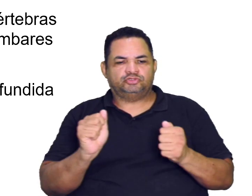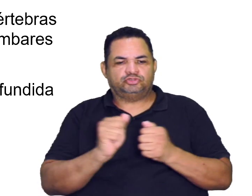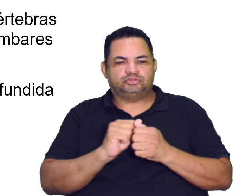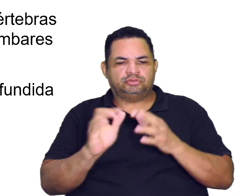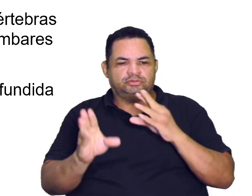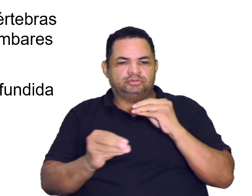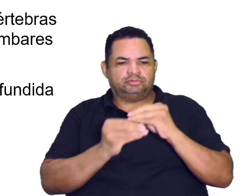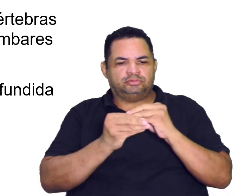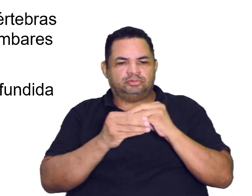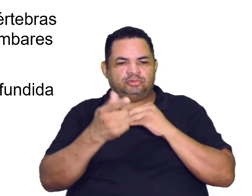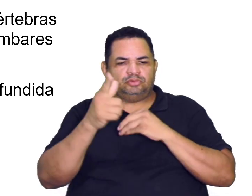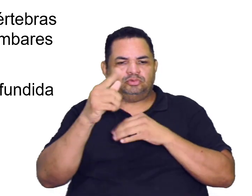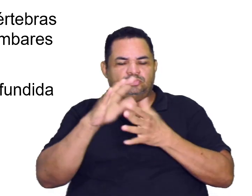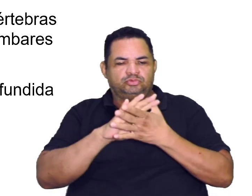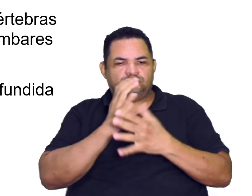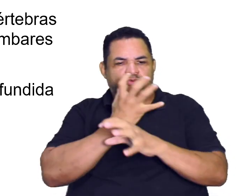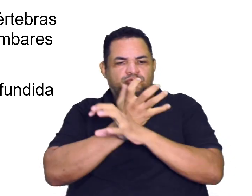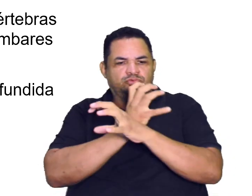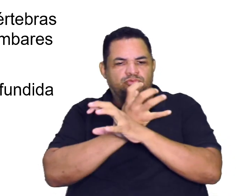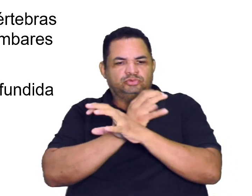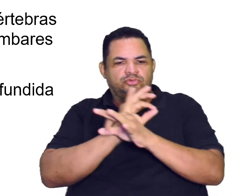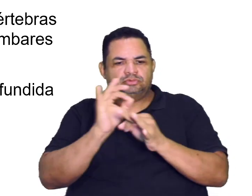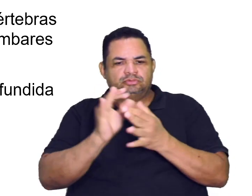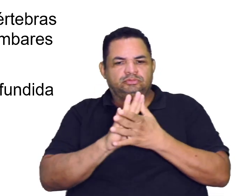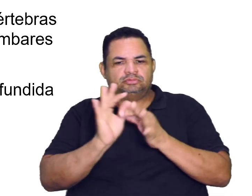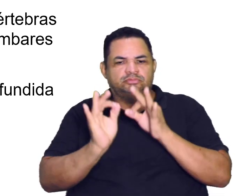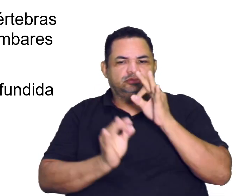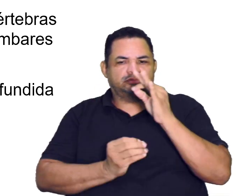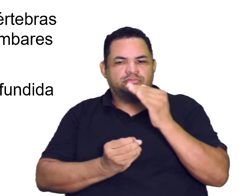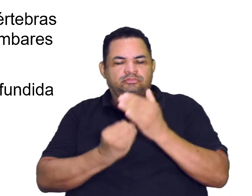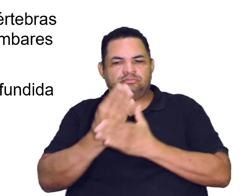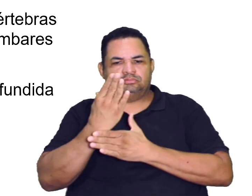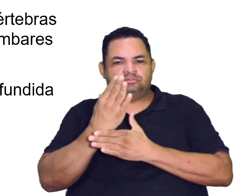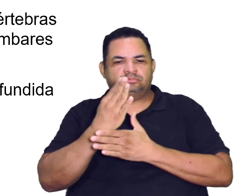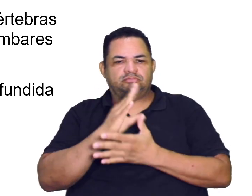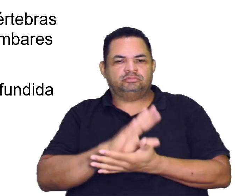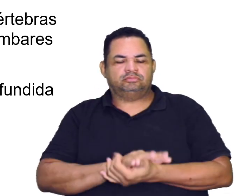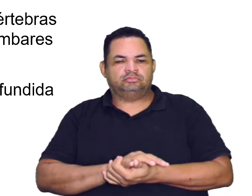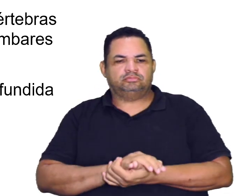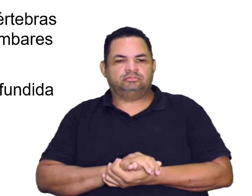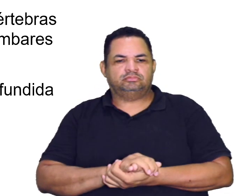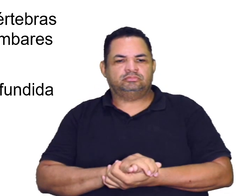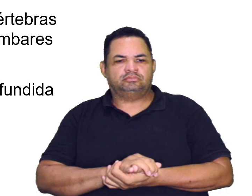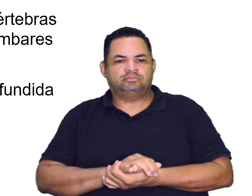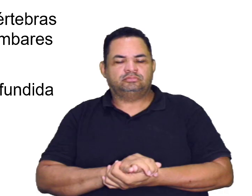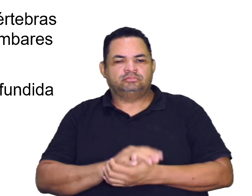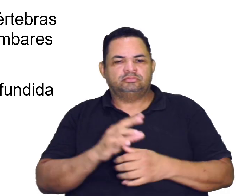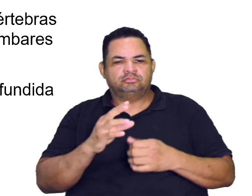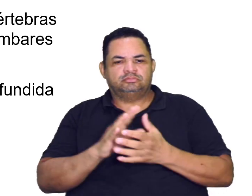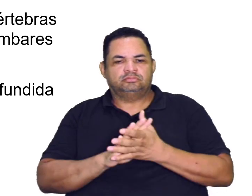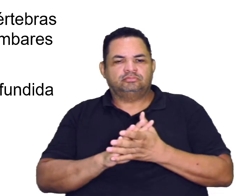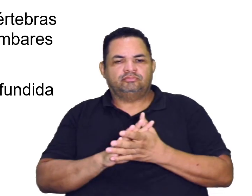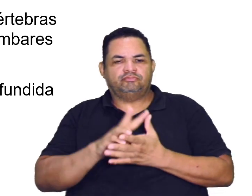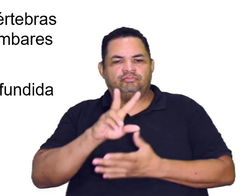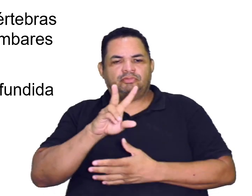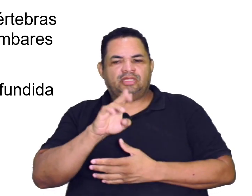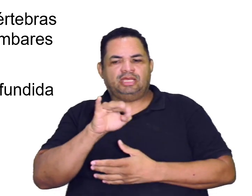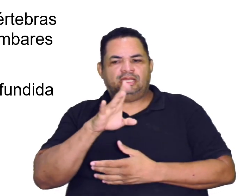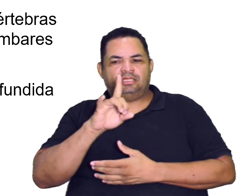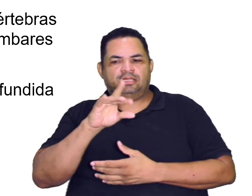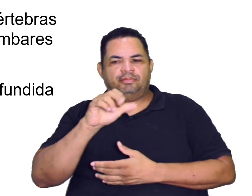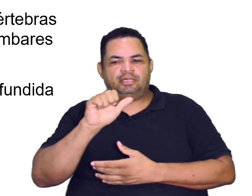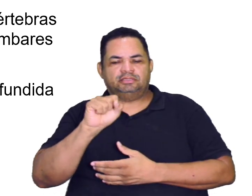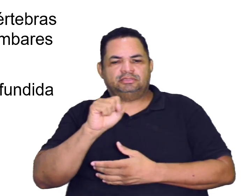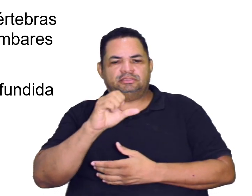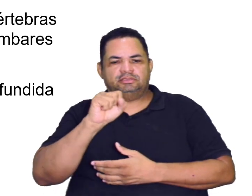é anexado a outros ossos, tá? E vão formar aí as vértebras sacrais.